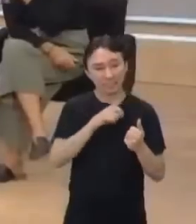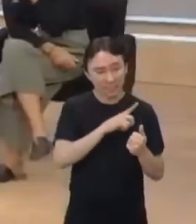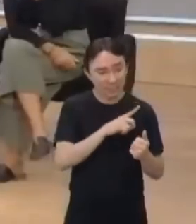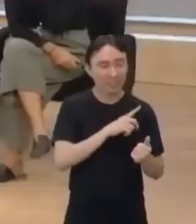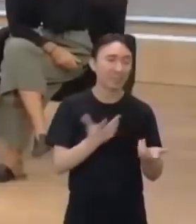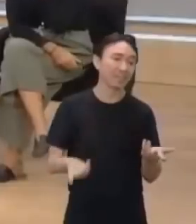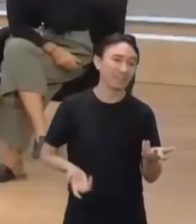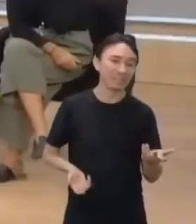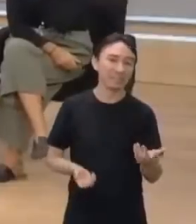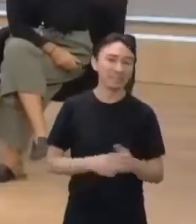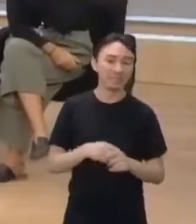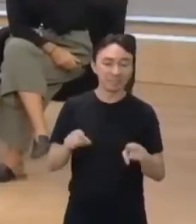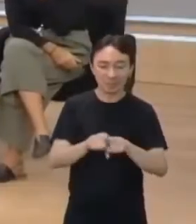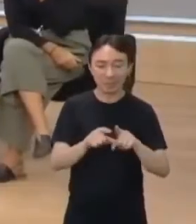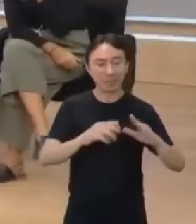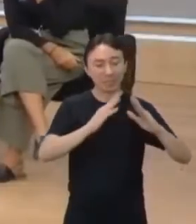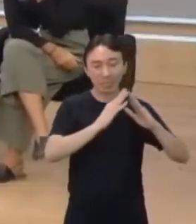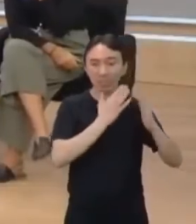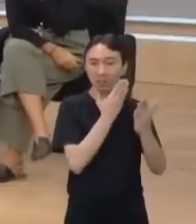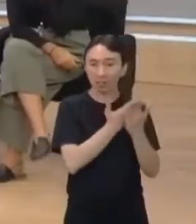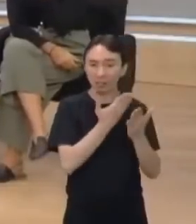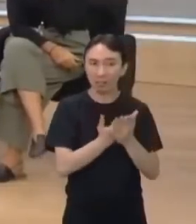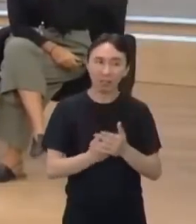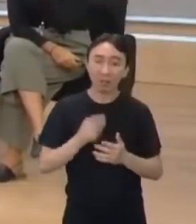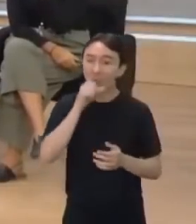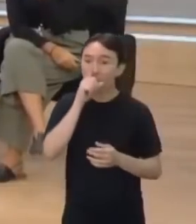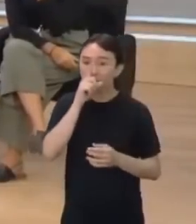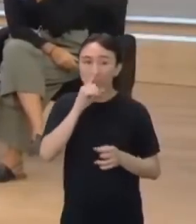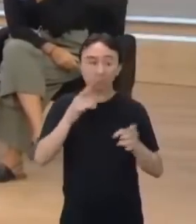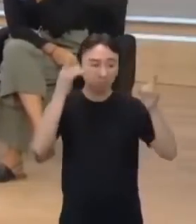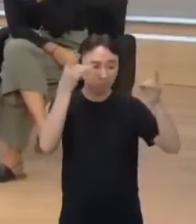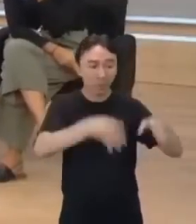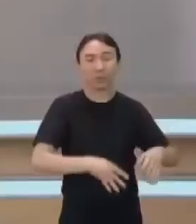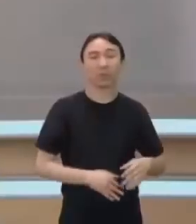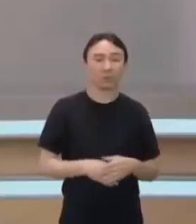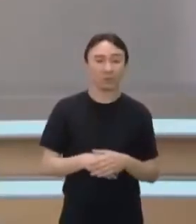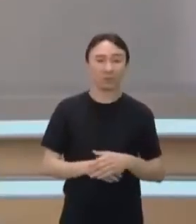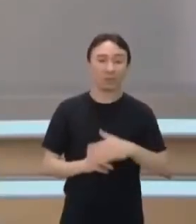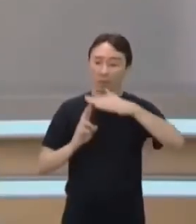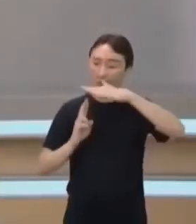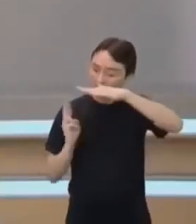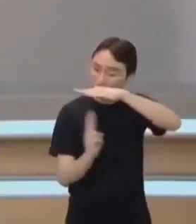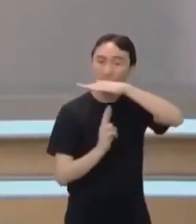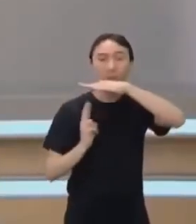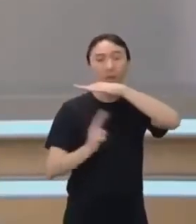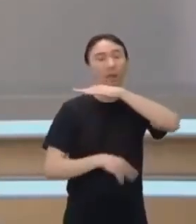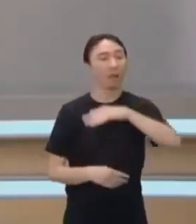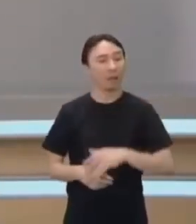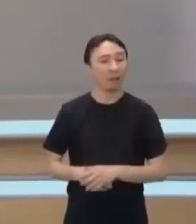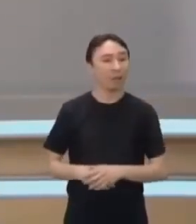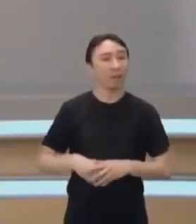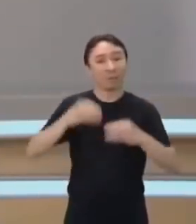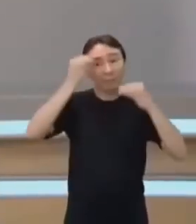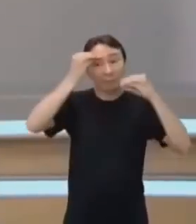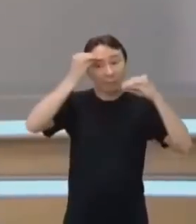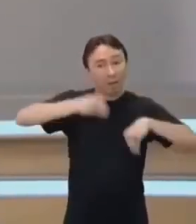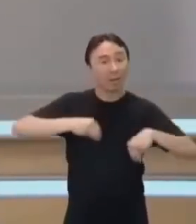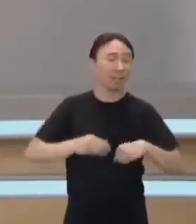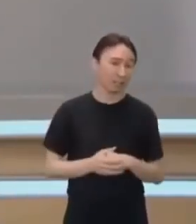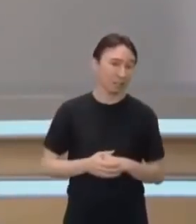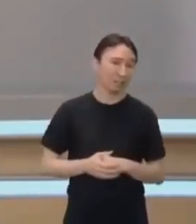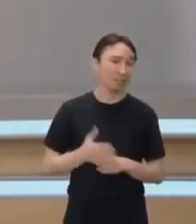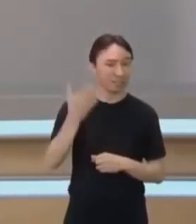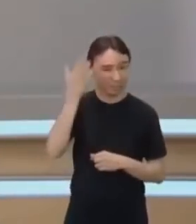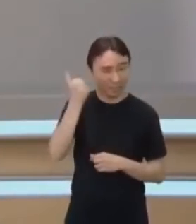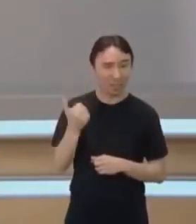abandono escolar, né, com reprovação, com desistências, e a gente sabe o esforço de cada um de vocês em